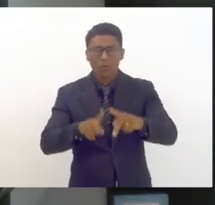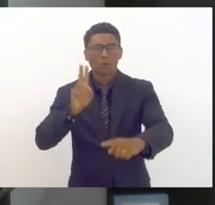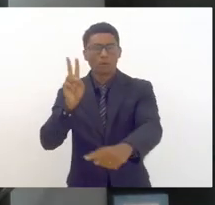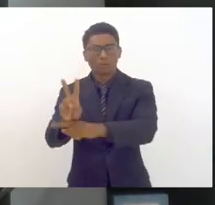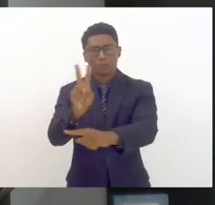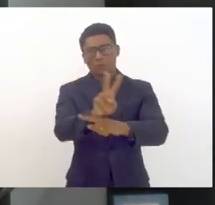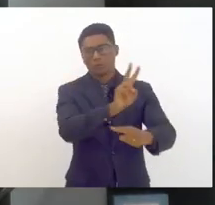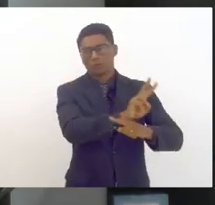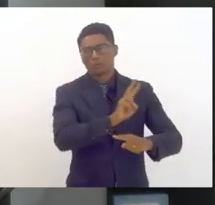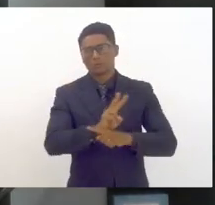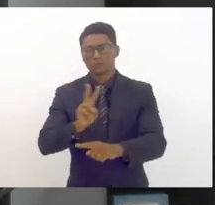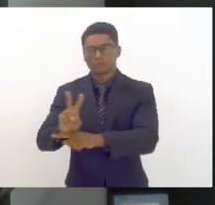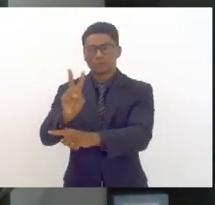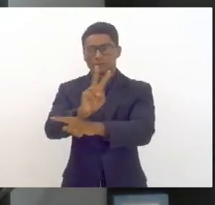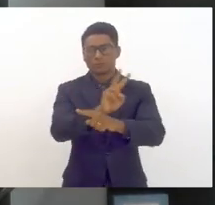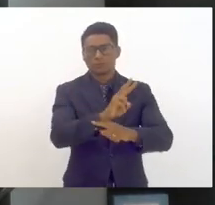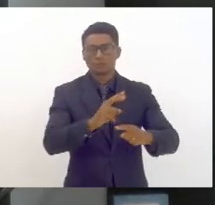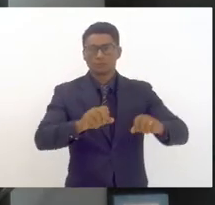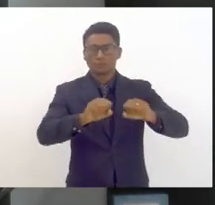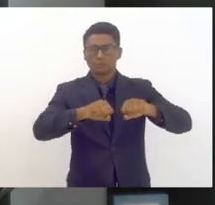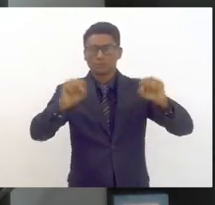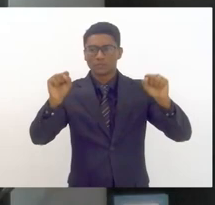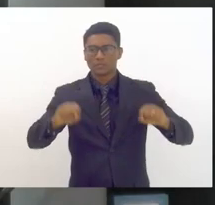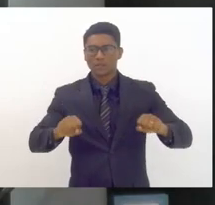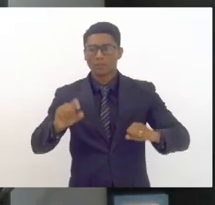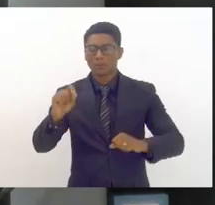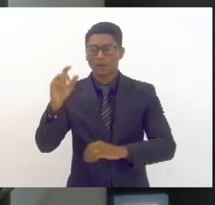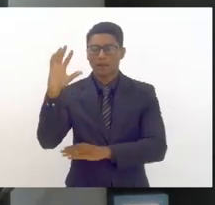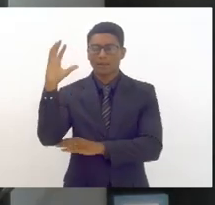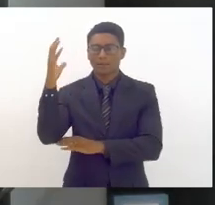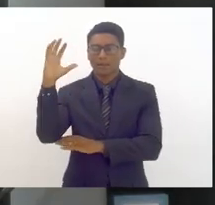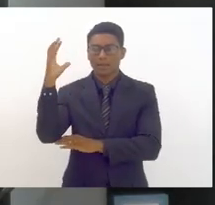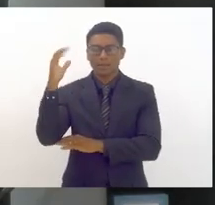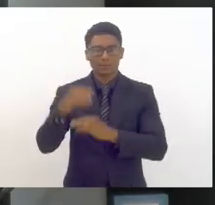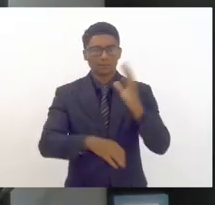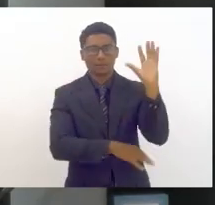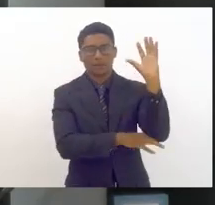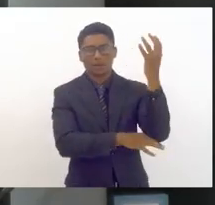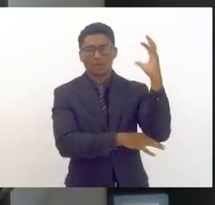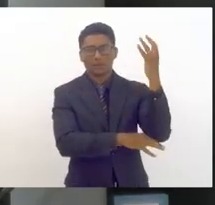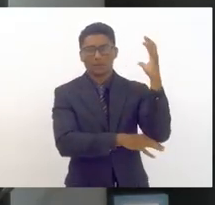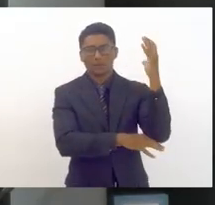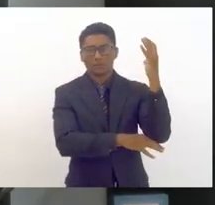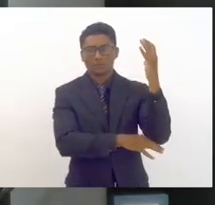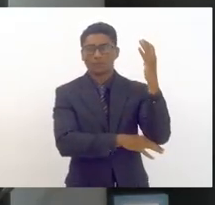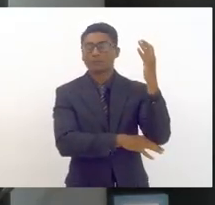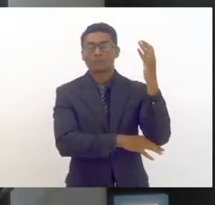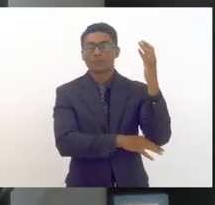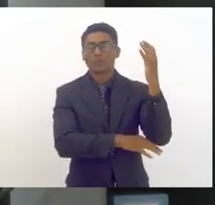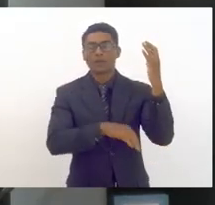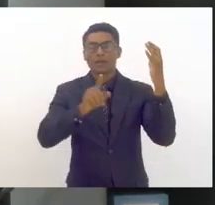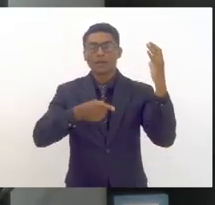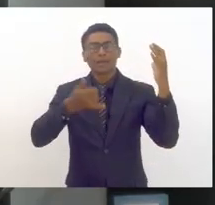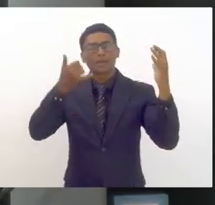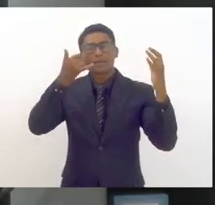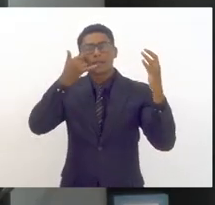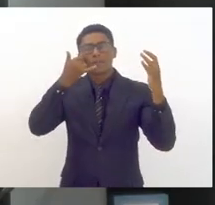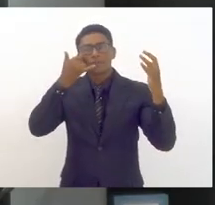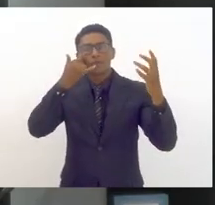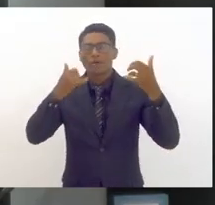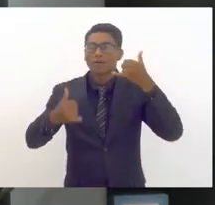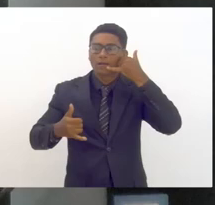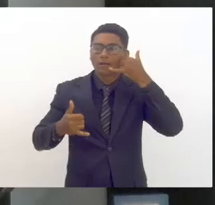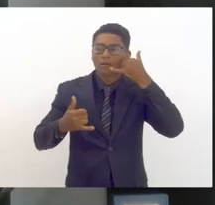ela funciona num sistema de triangulação de antenas, foge dos fluxos de chamadas da telefonia